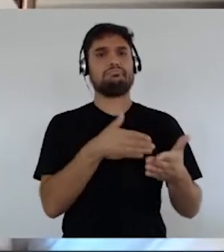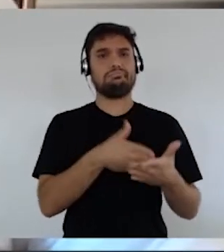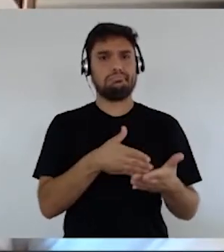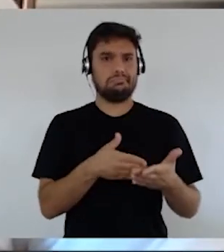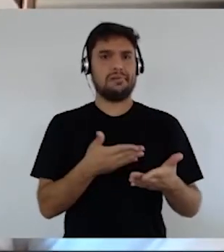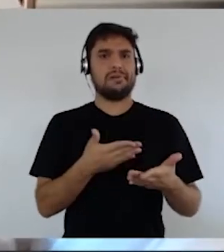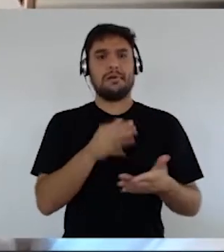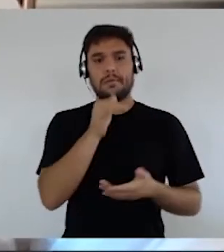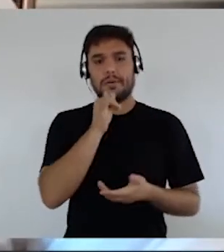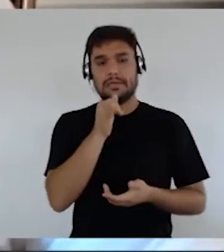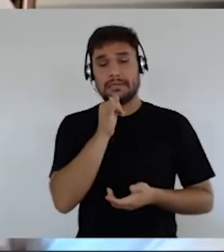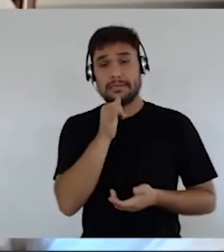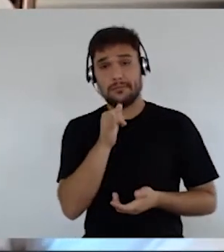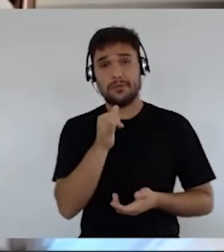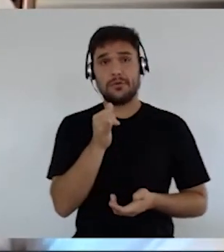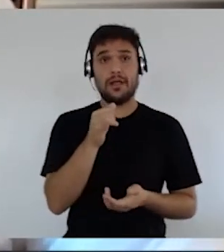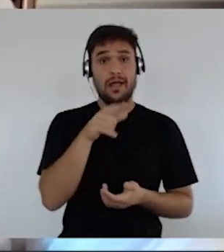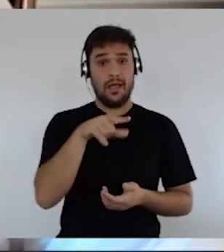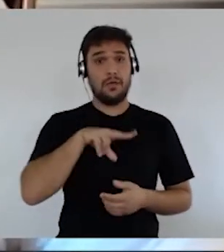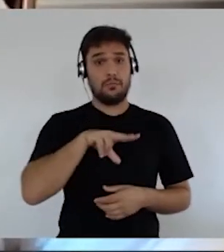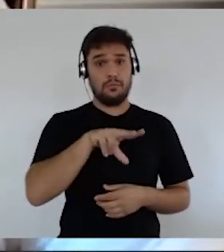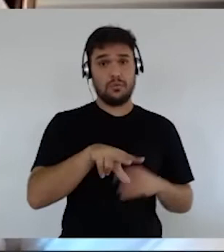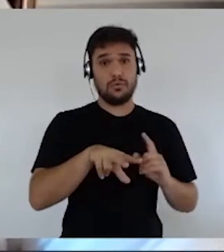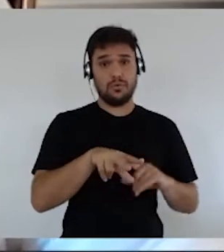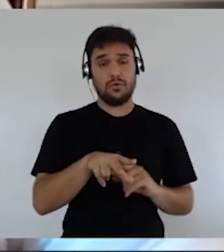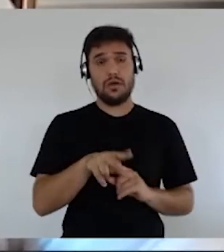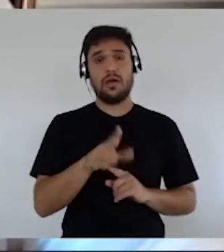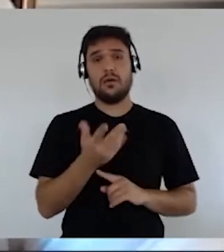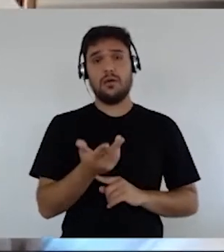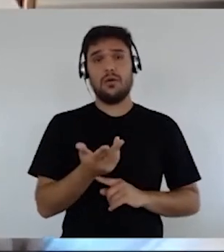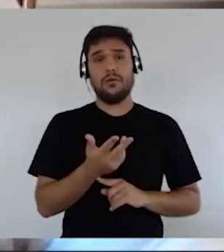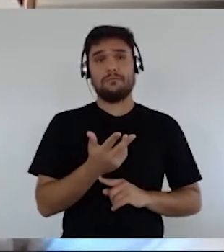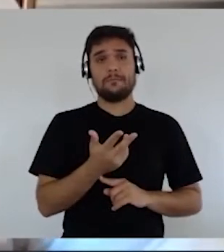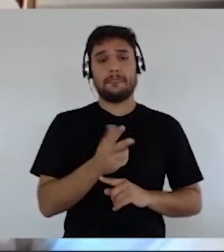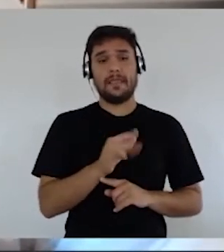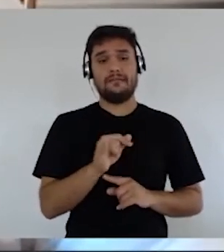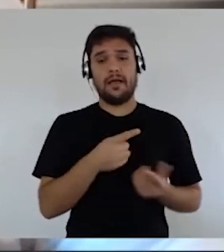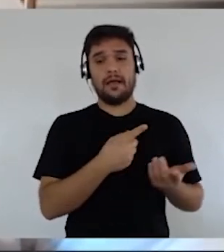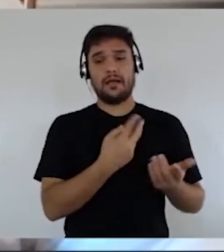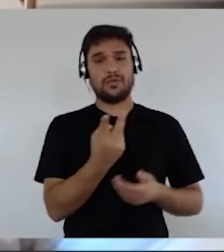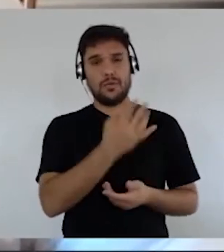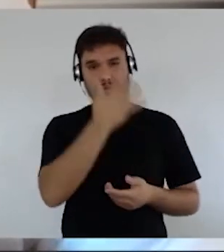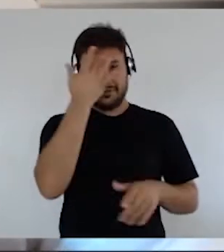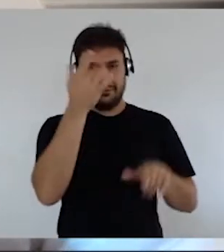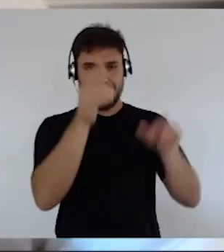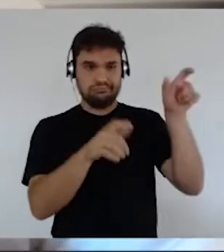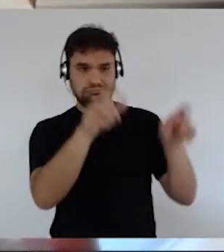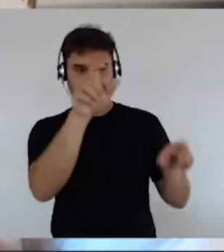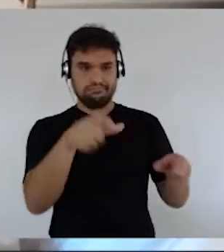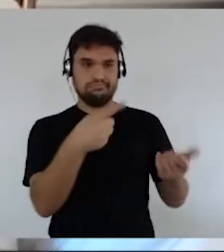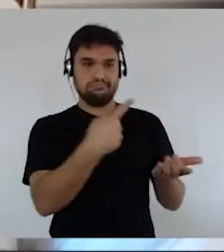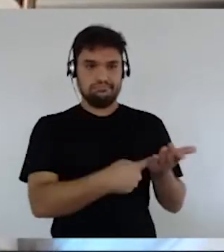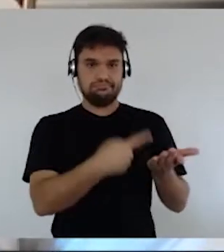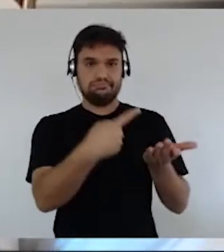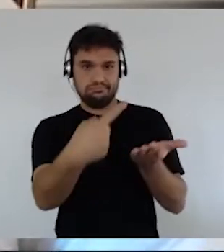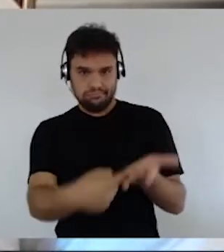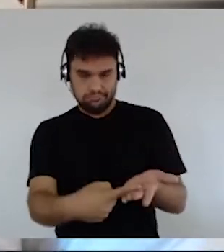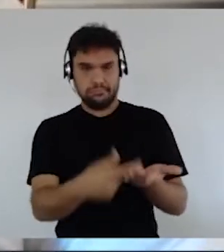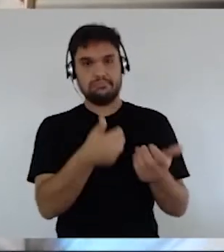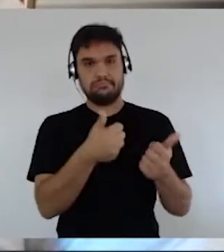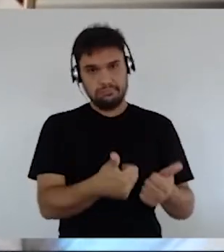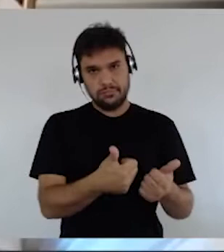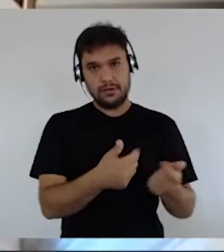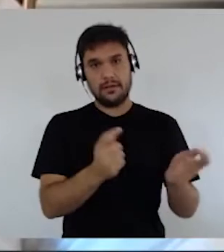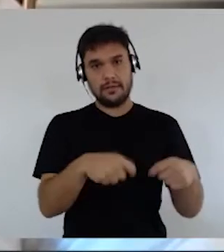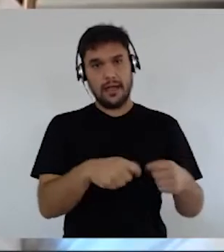devemos importar, se em Portugal começamos também as partes a acordarem nesse sentido, ou se